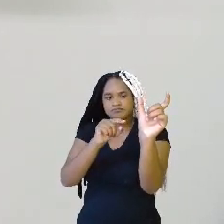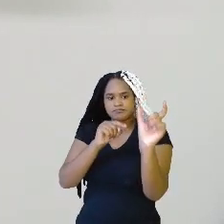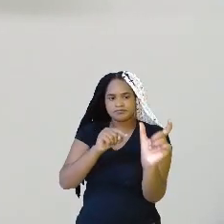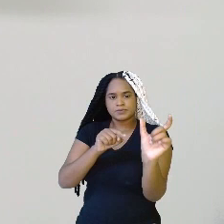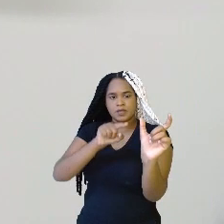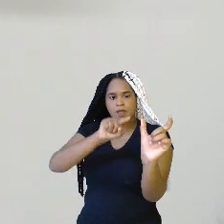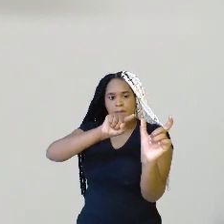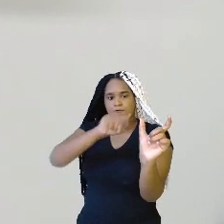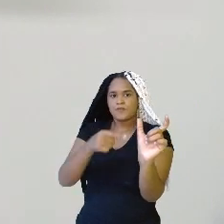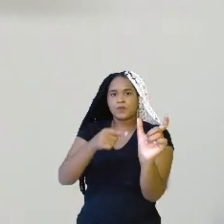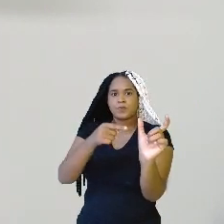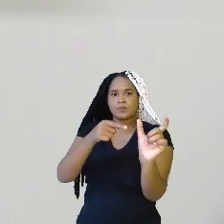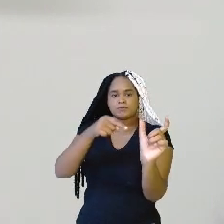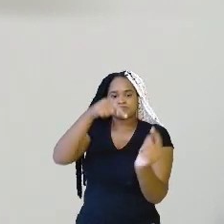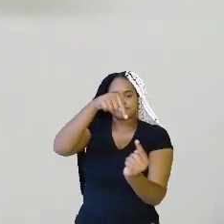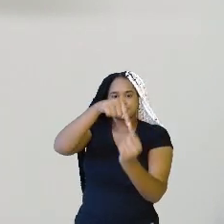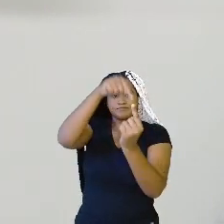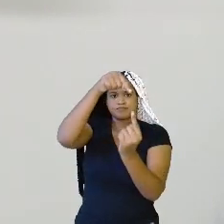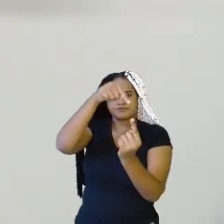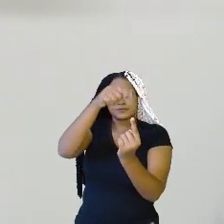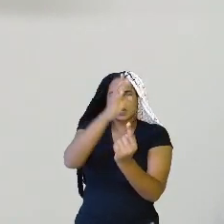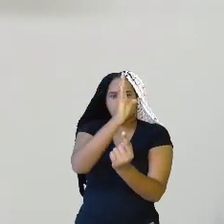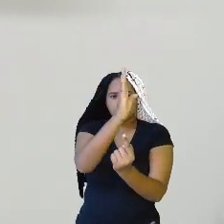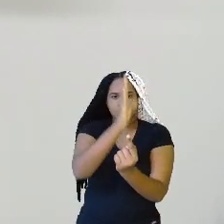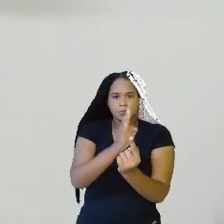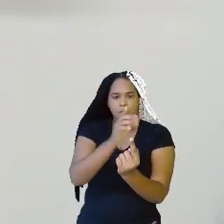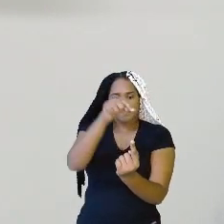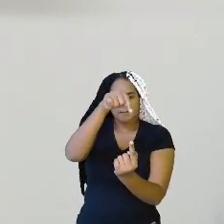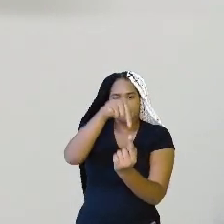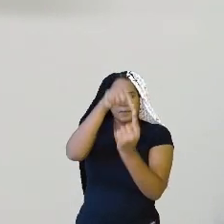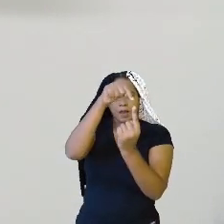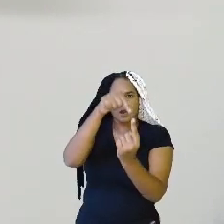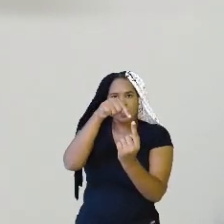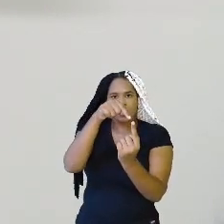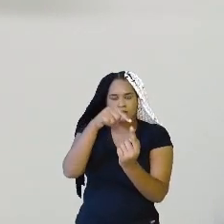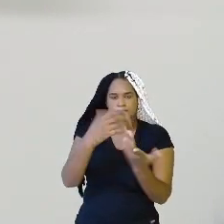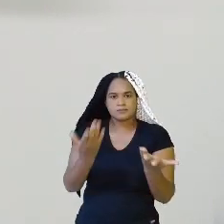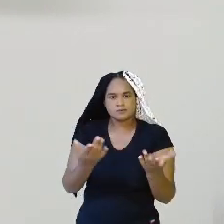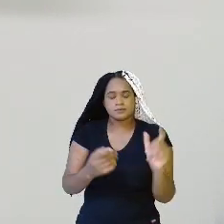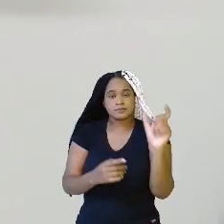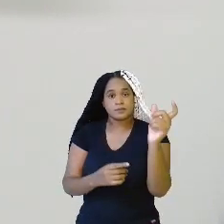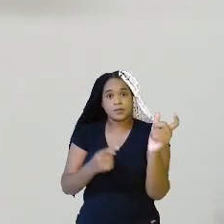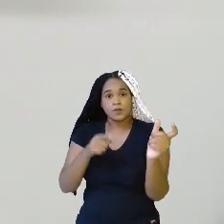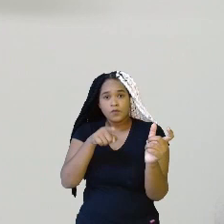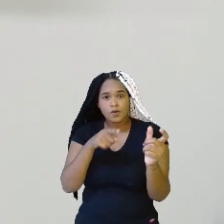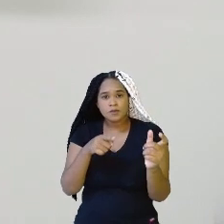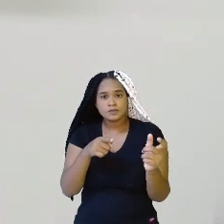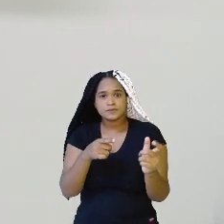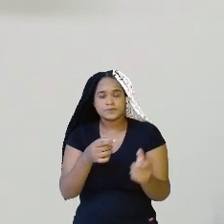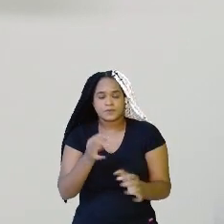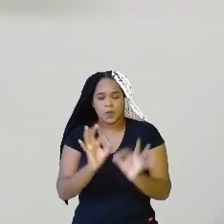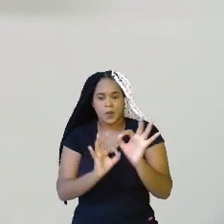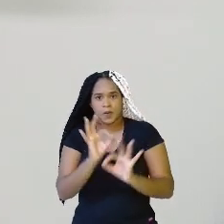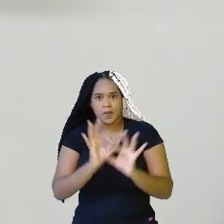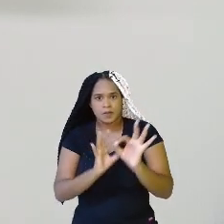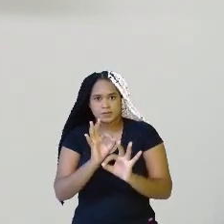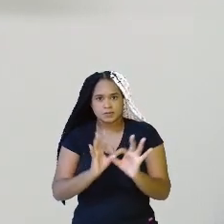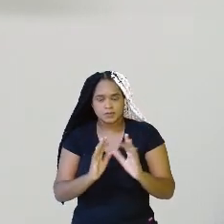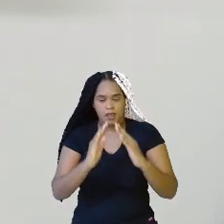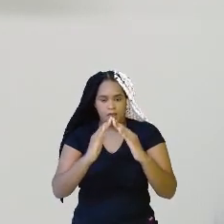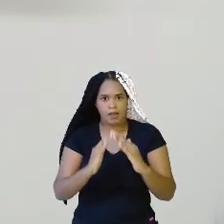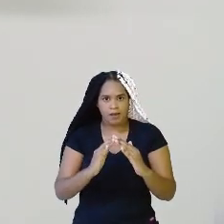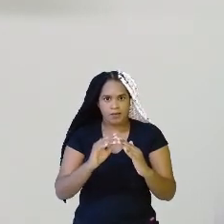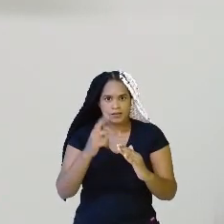deve estar também no mesmo alinhamento. Não tem mistério. Quando você for fazer aí, na sua